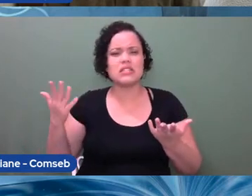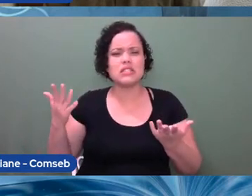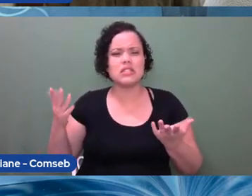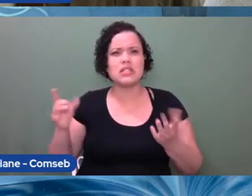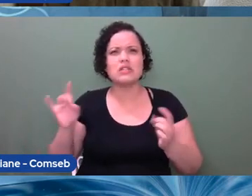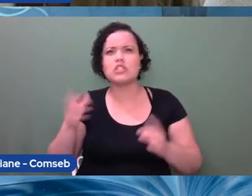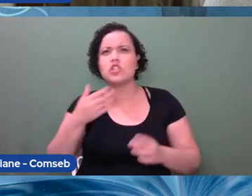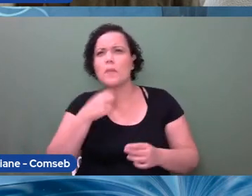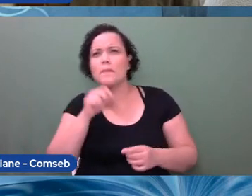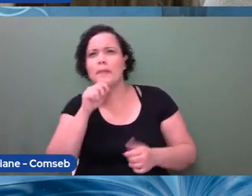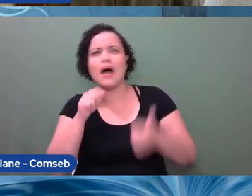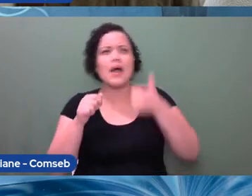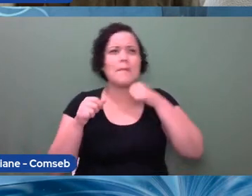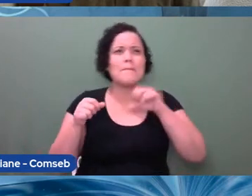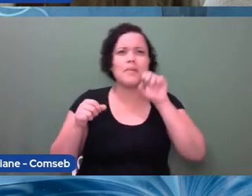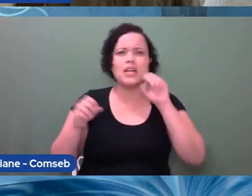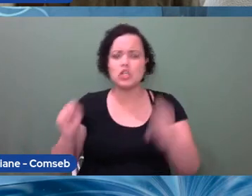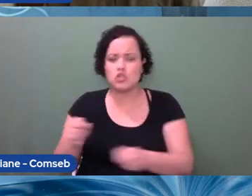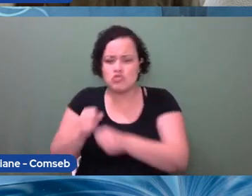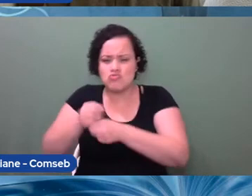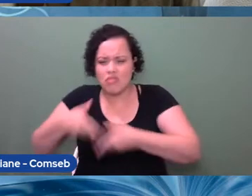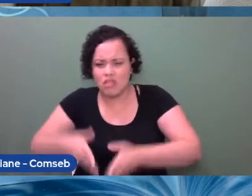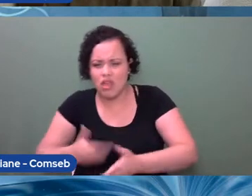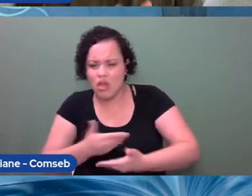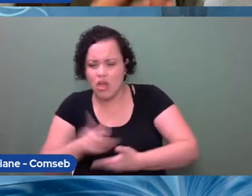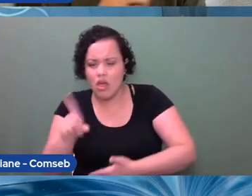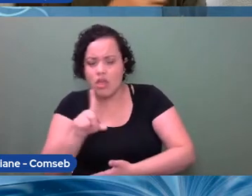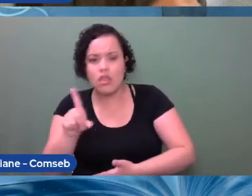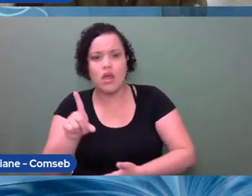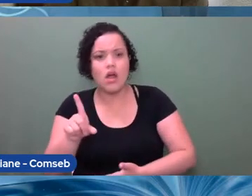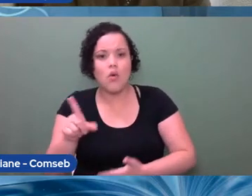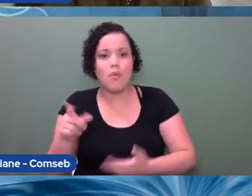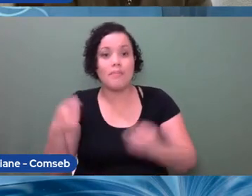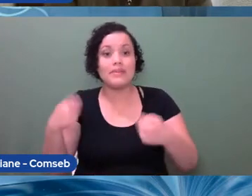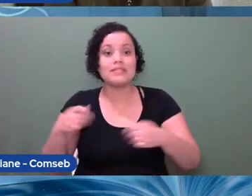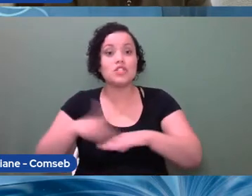ser suficiente para explicar o ser humano e as suas